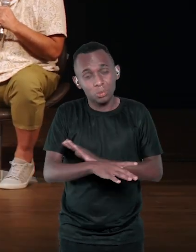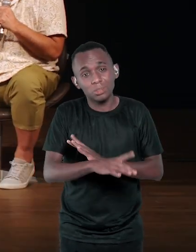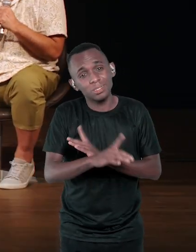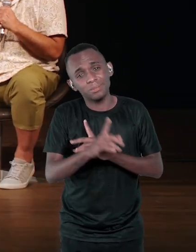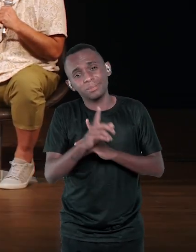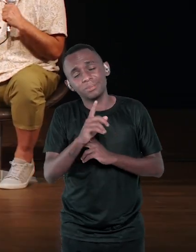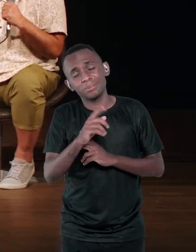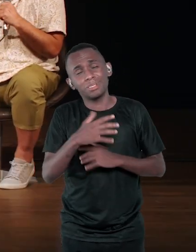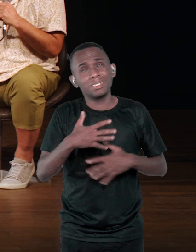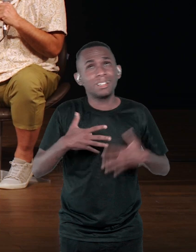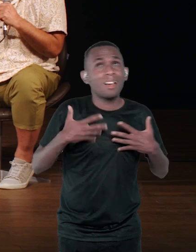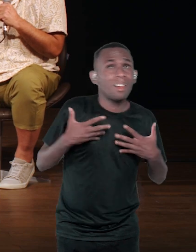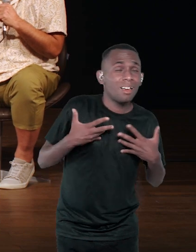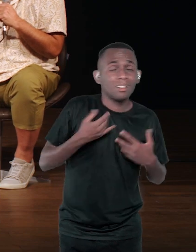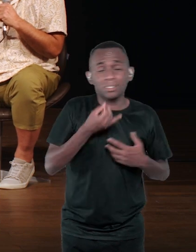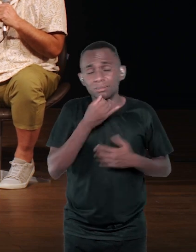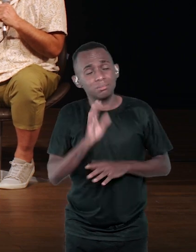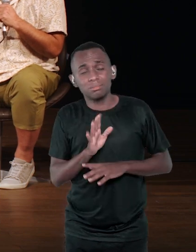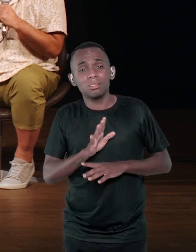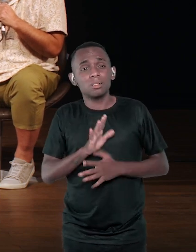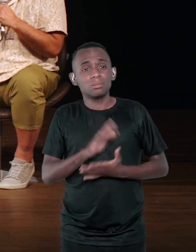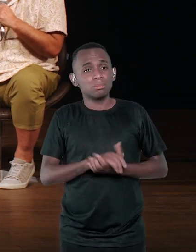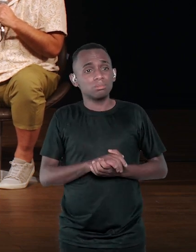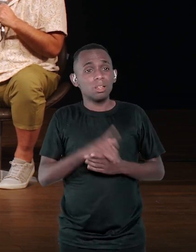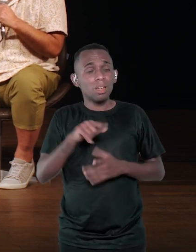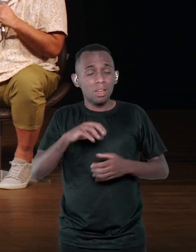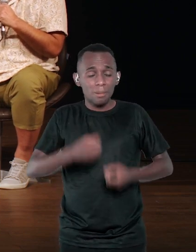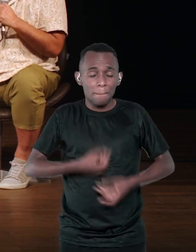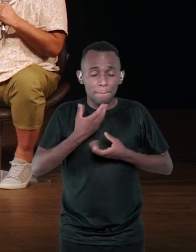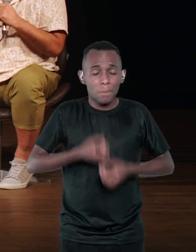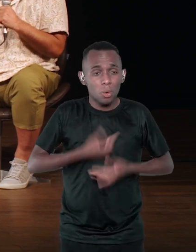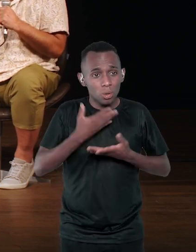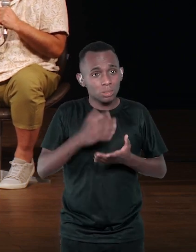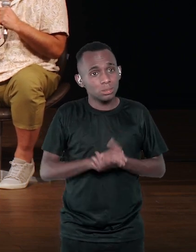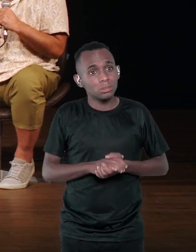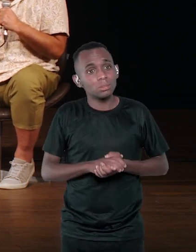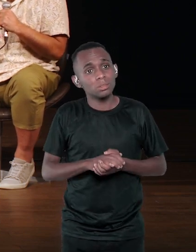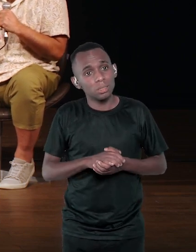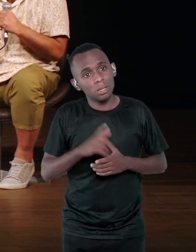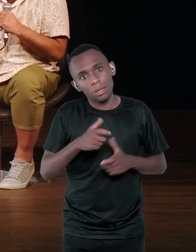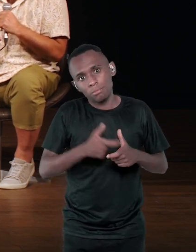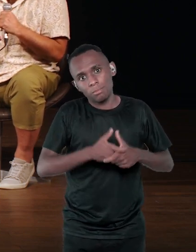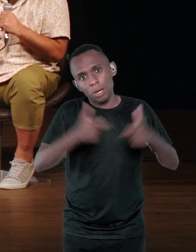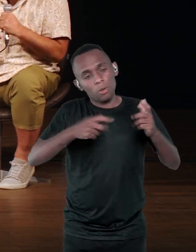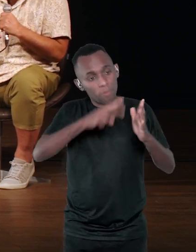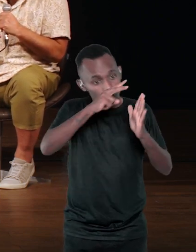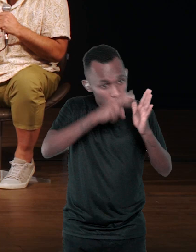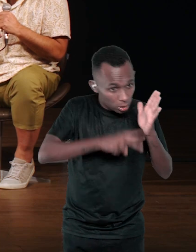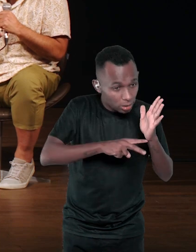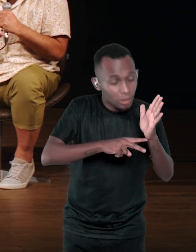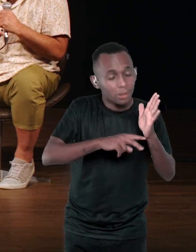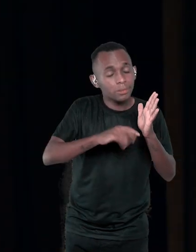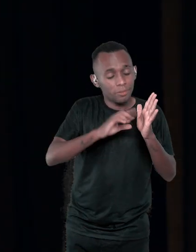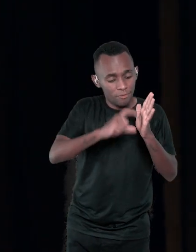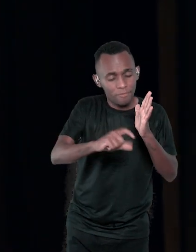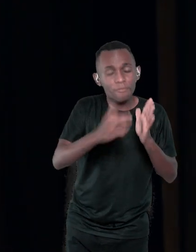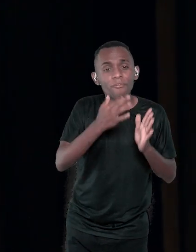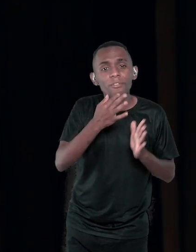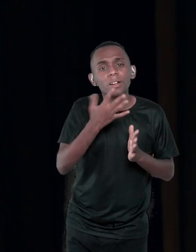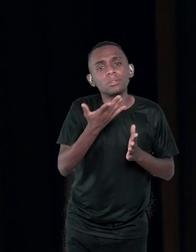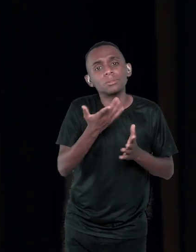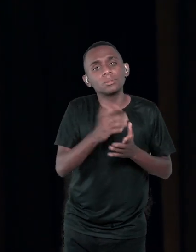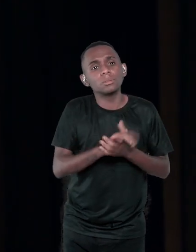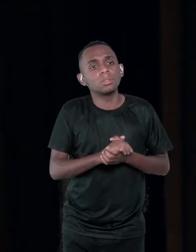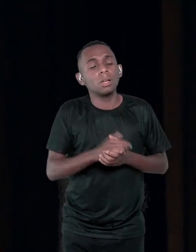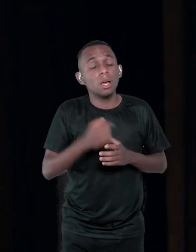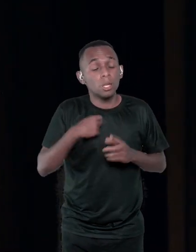nem triste nem alegre, é simplesmente poética. É maior, eu não vou ler ele inteiro, mas a última estrofe diz assim: daqui